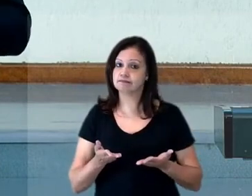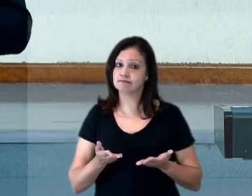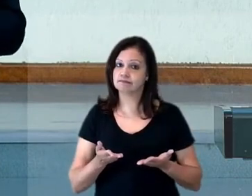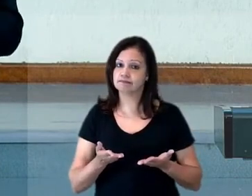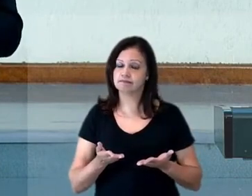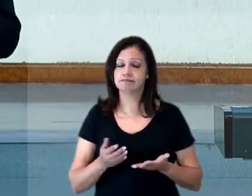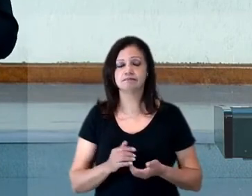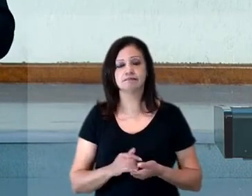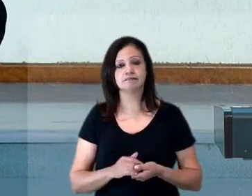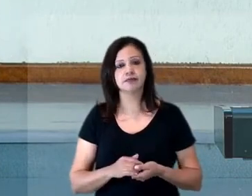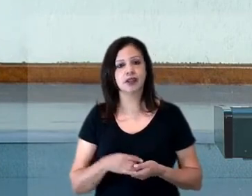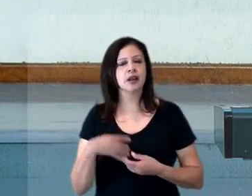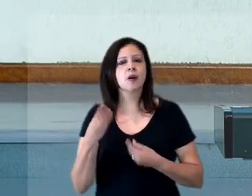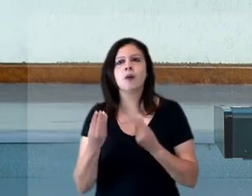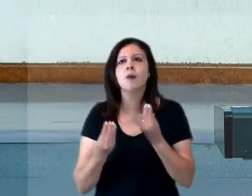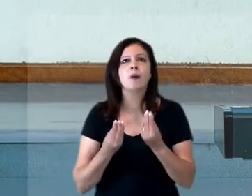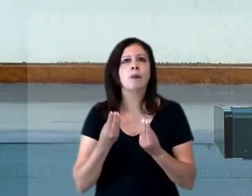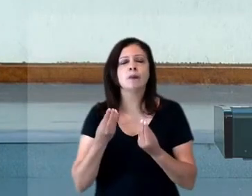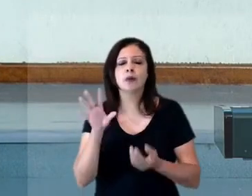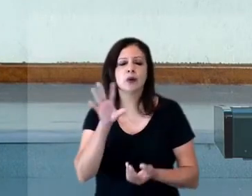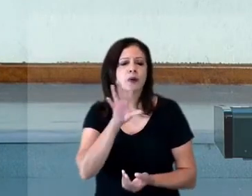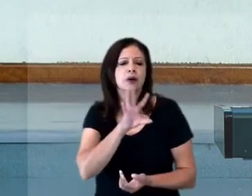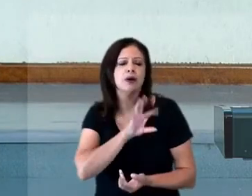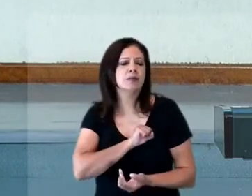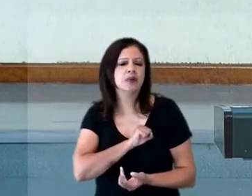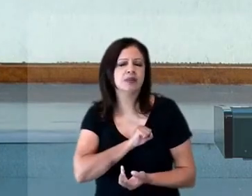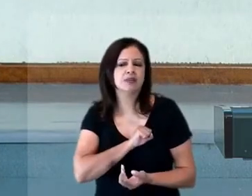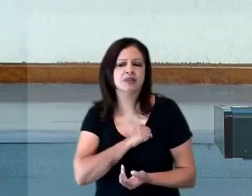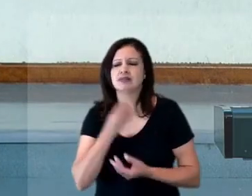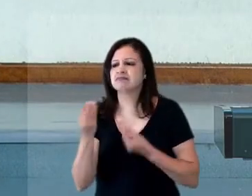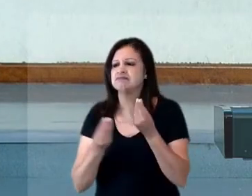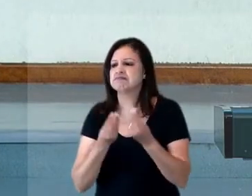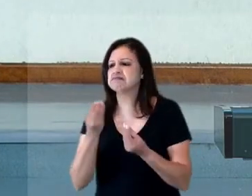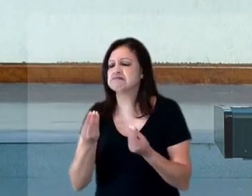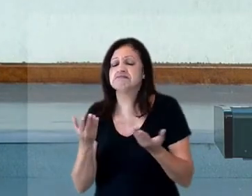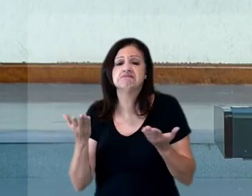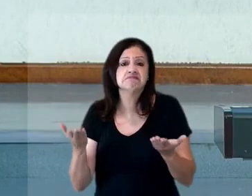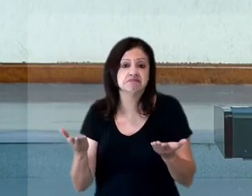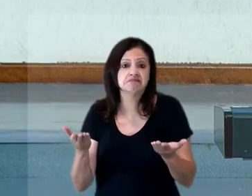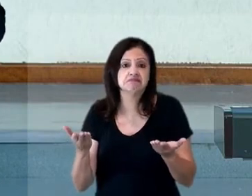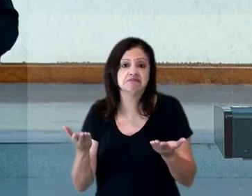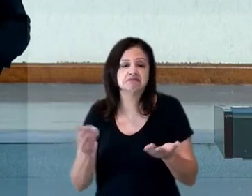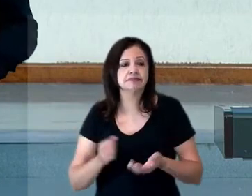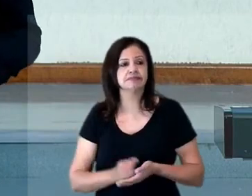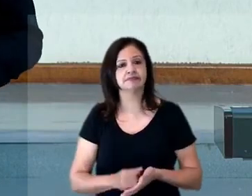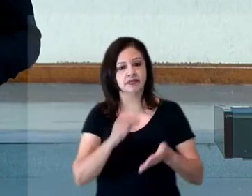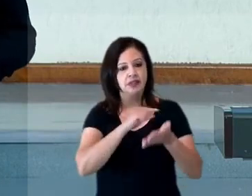é então este amar um ao outro? Verso